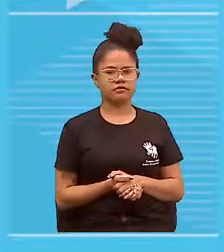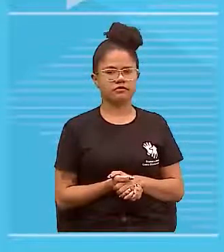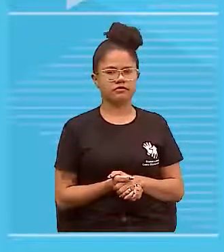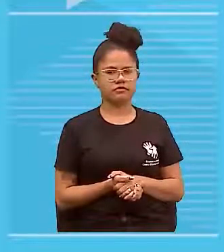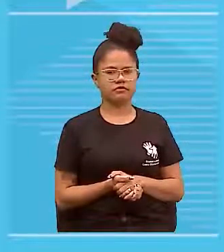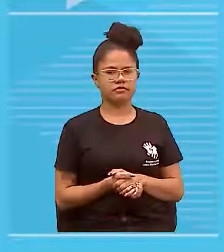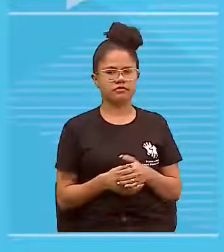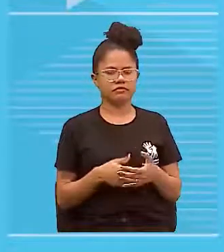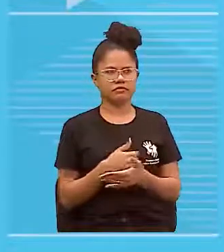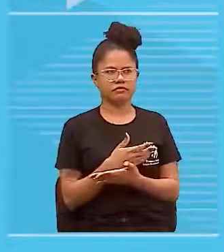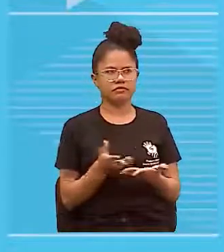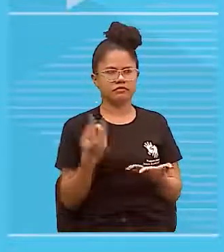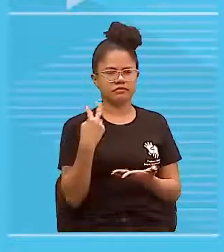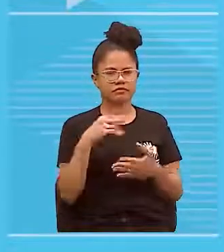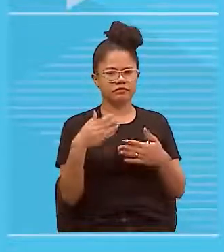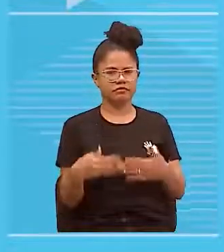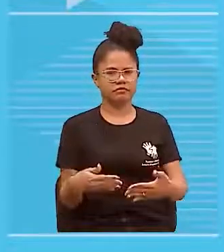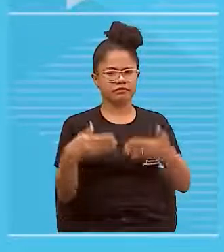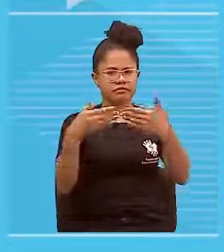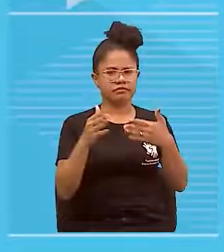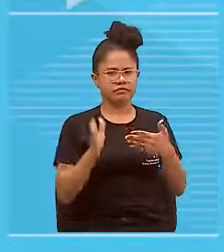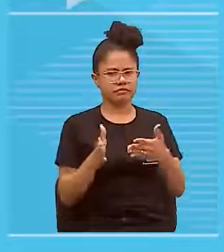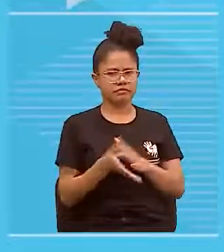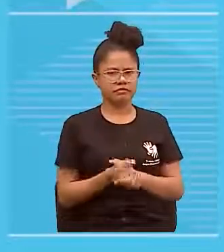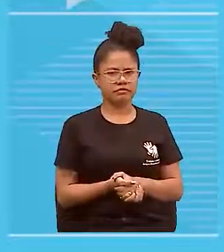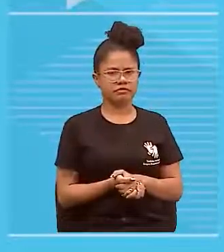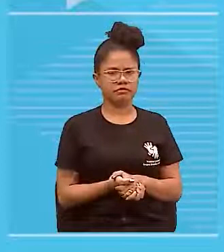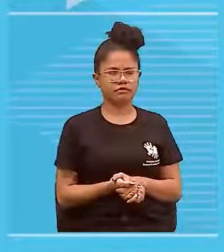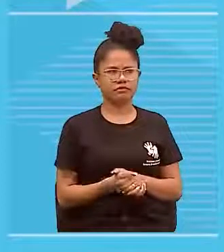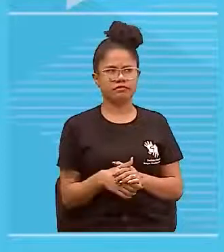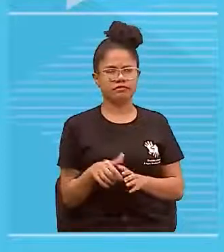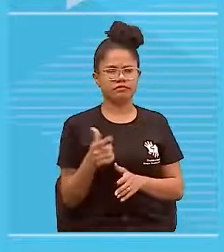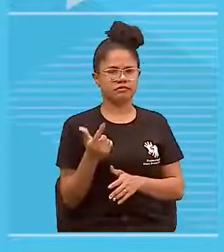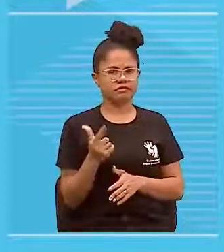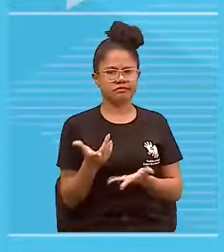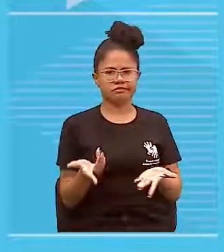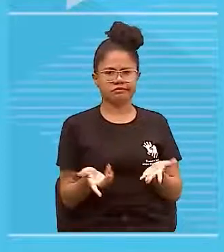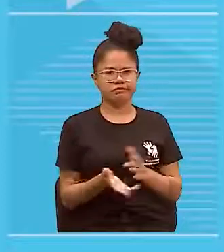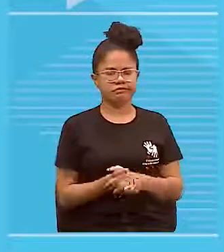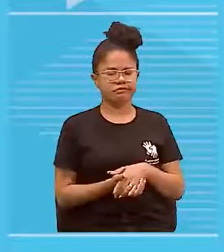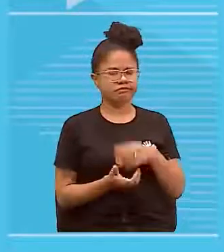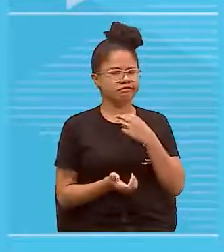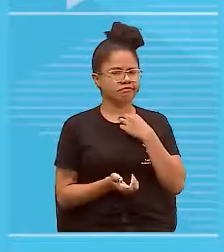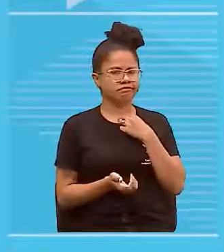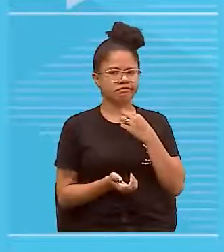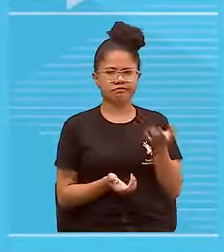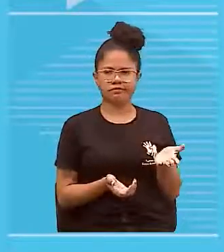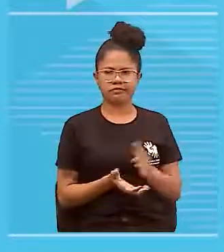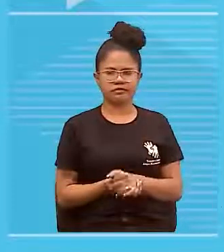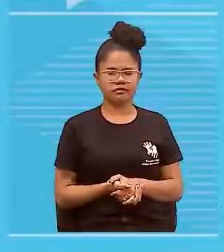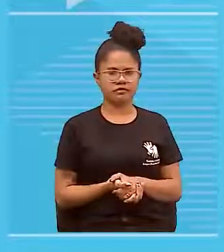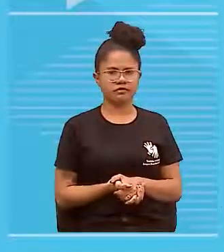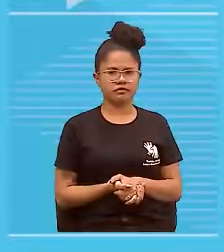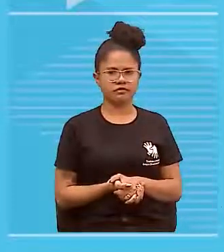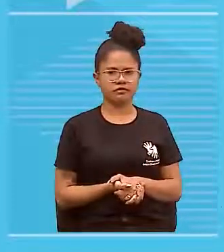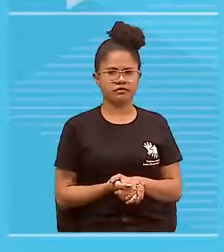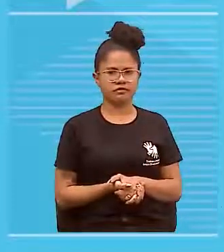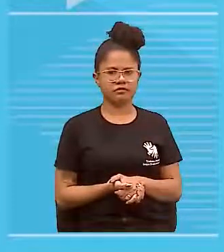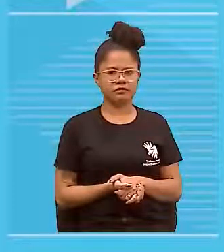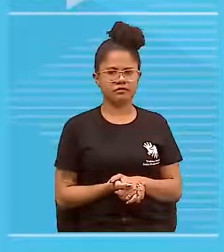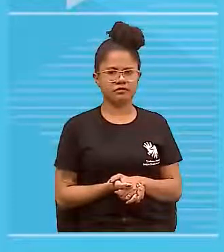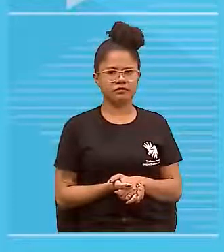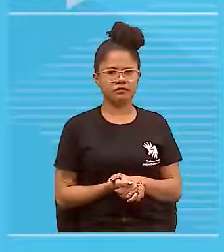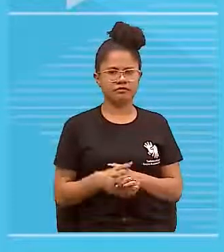Vocês já viram esse muro, essa cerca? Não tem. Não pode. Não existe. Né? No